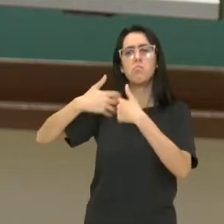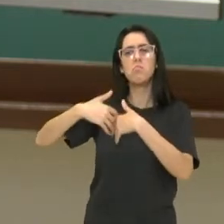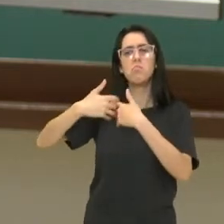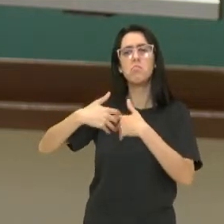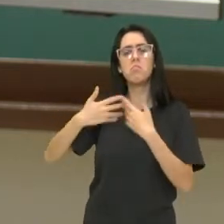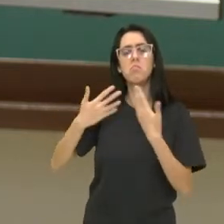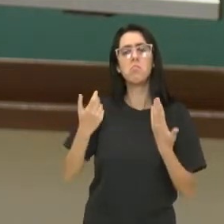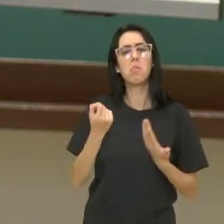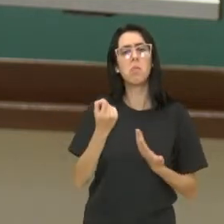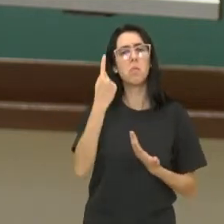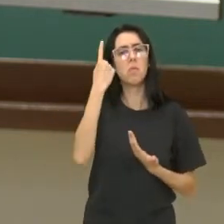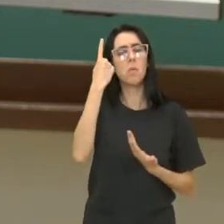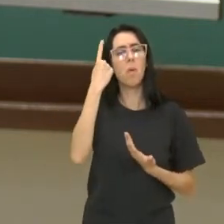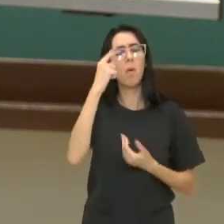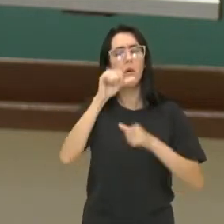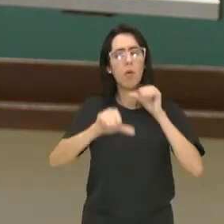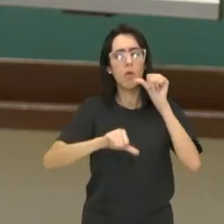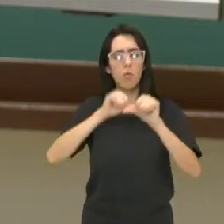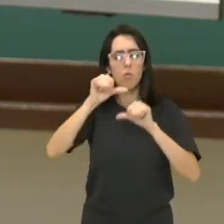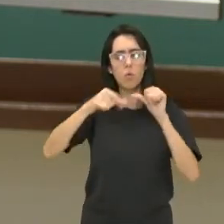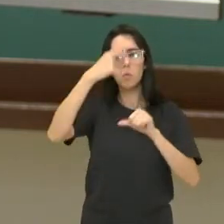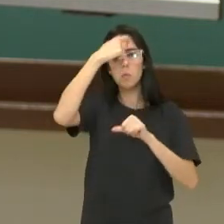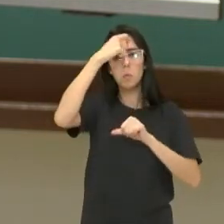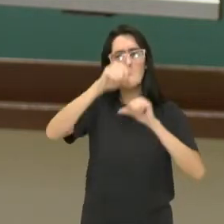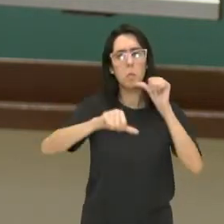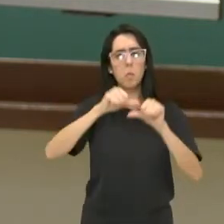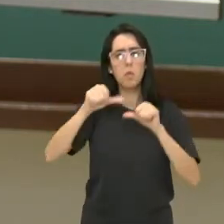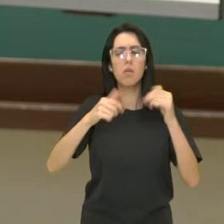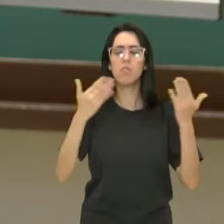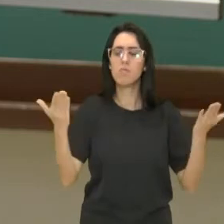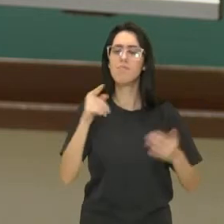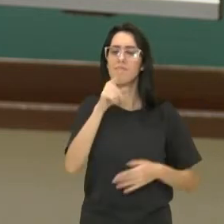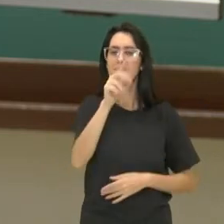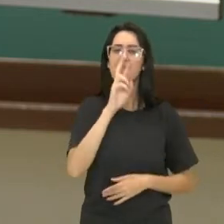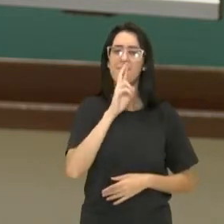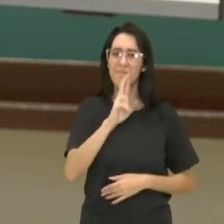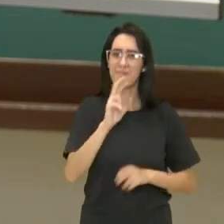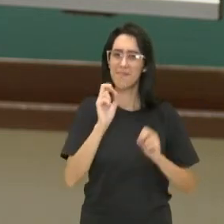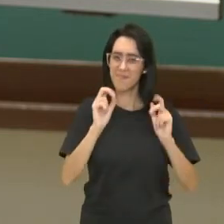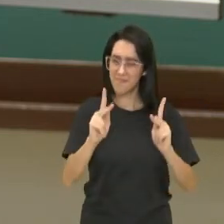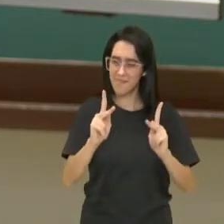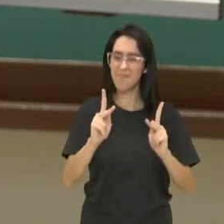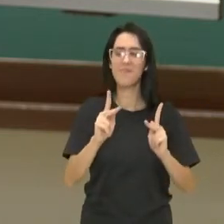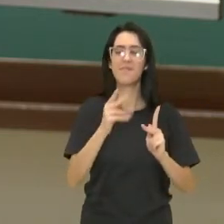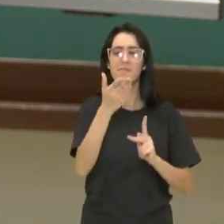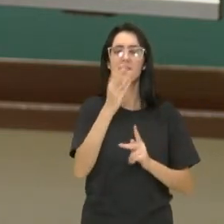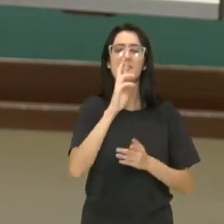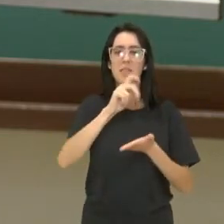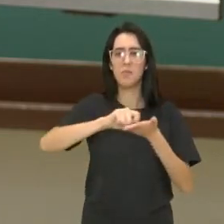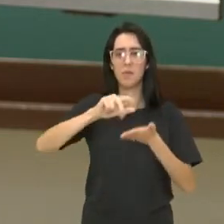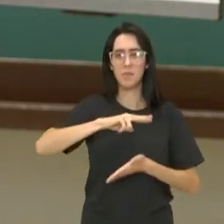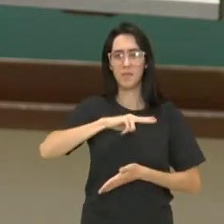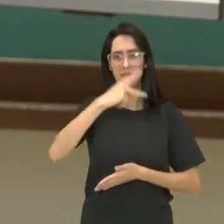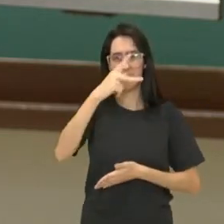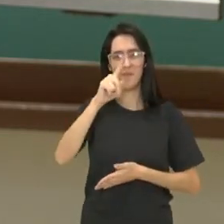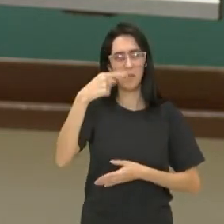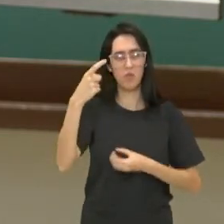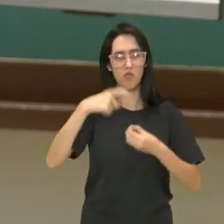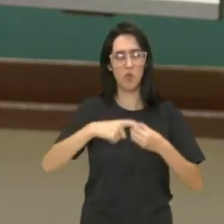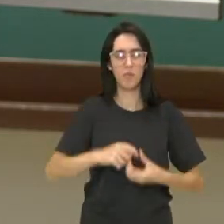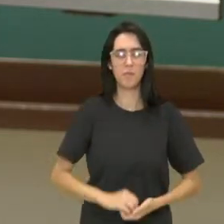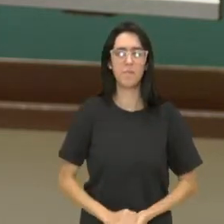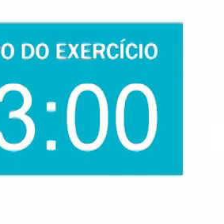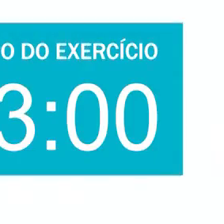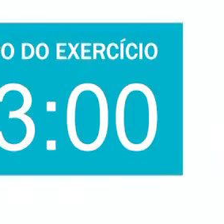Que até mudou o seu jeito de pensar? Vamos a ver? Agora é com vocês, a resposta é pessoal. Até daqui a pouco.